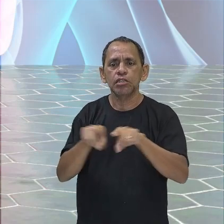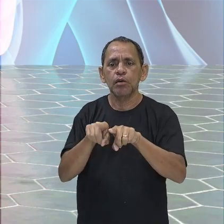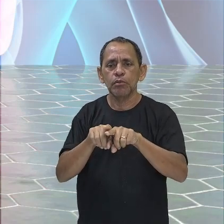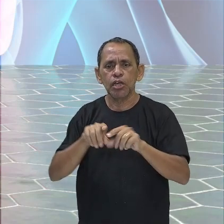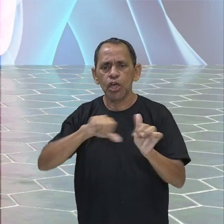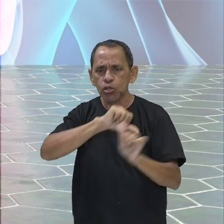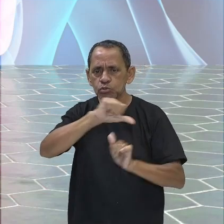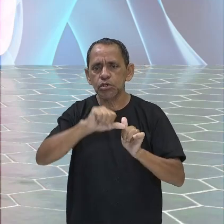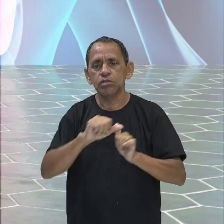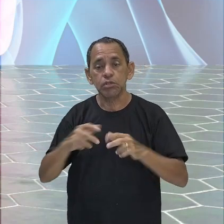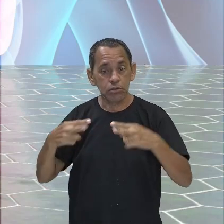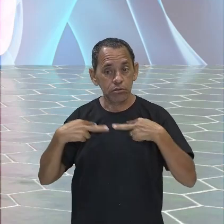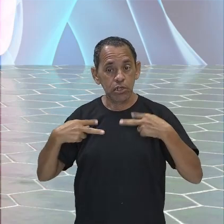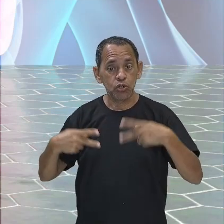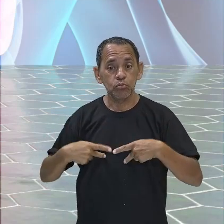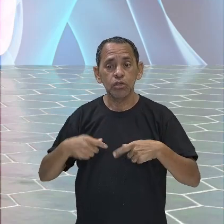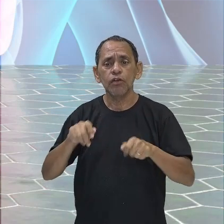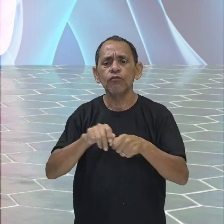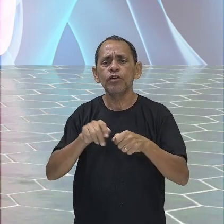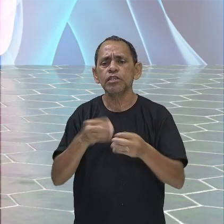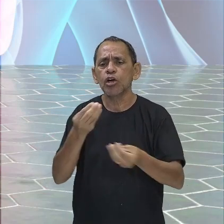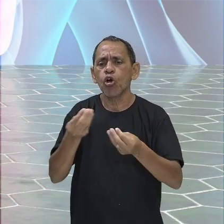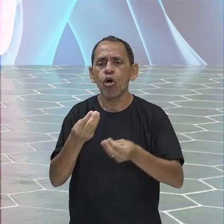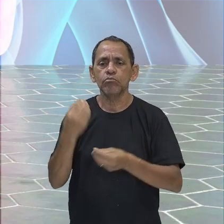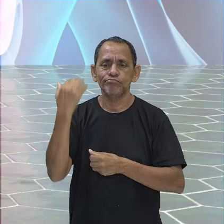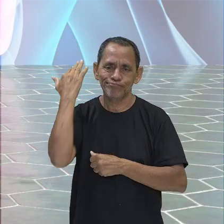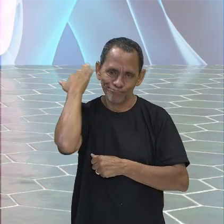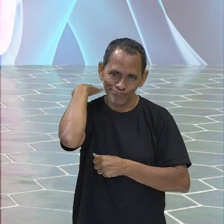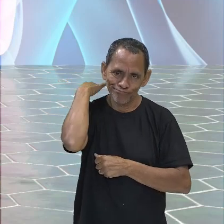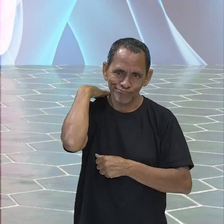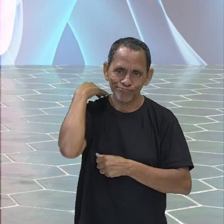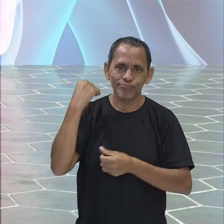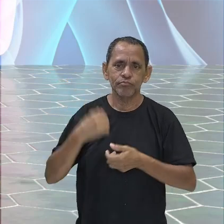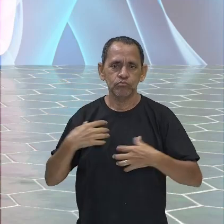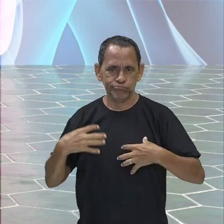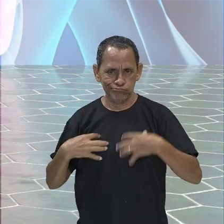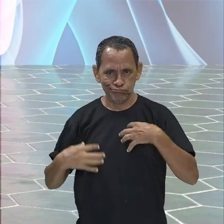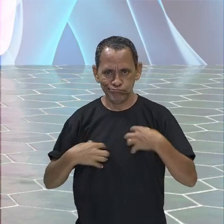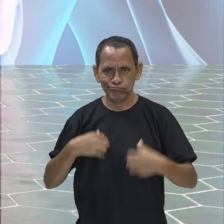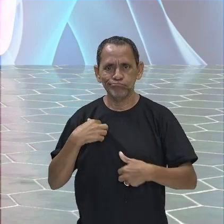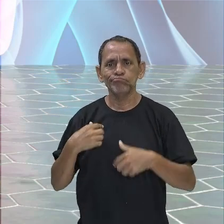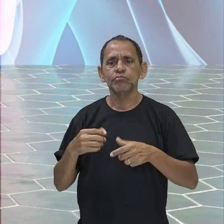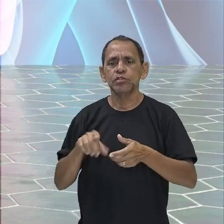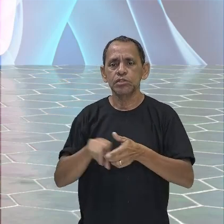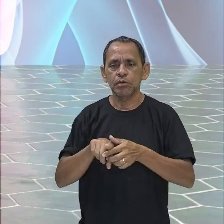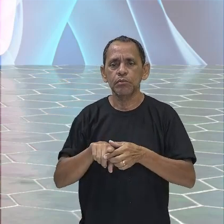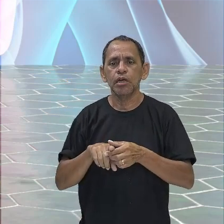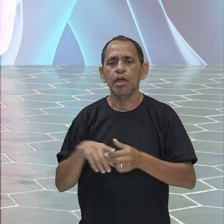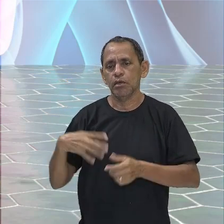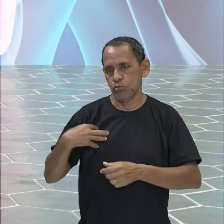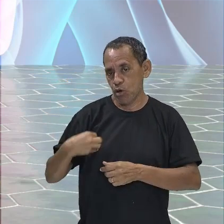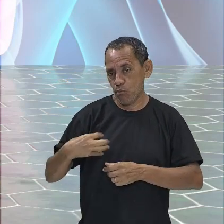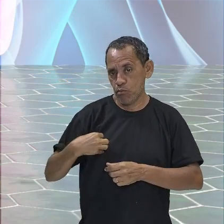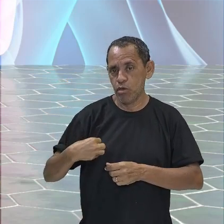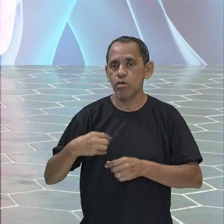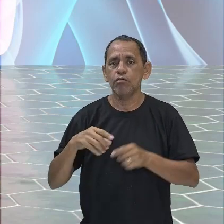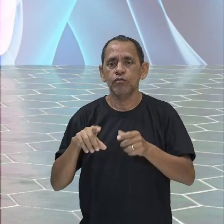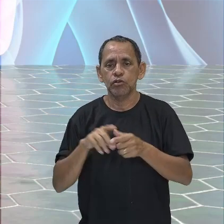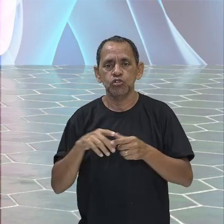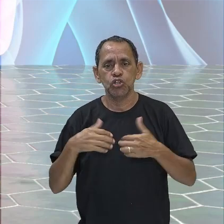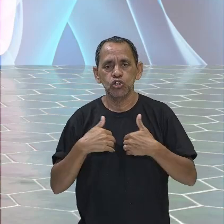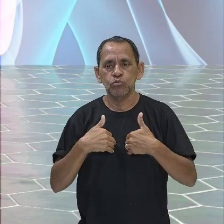seres humanos, ela é realizada pelos pulmões. Então, né, nos mamíferos também, eles são realizados